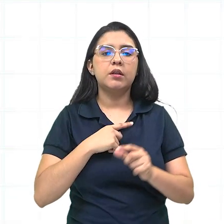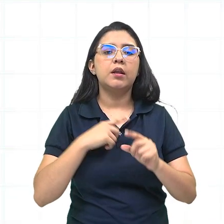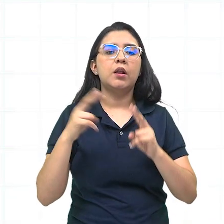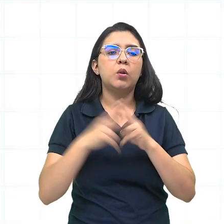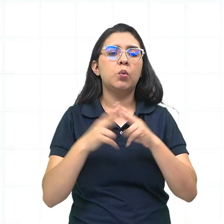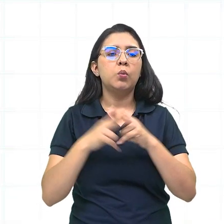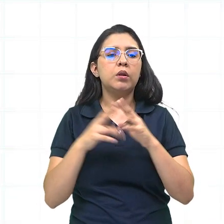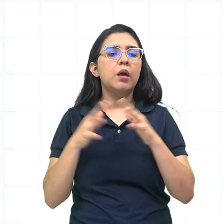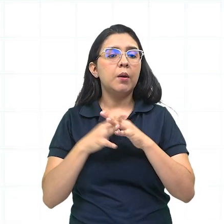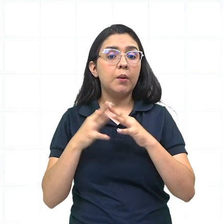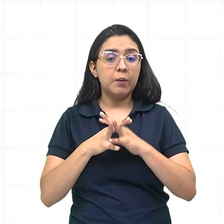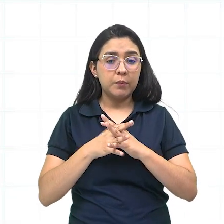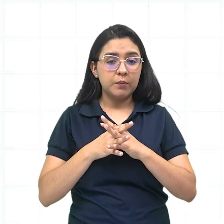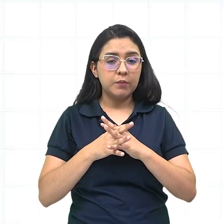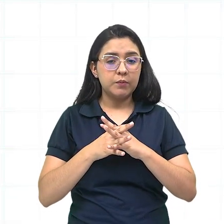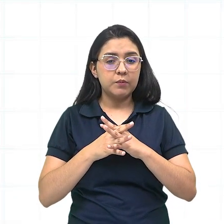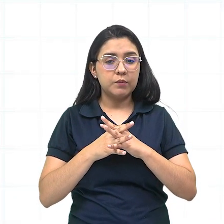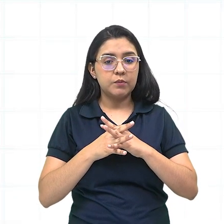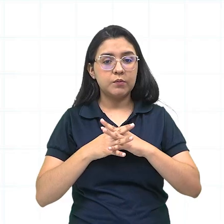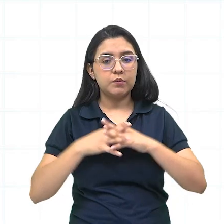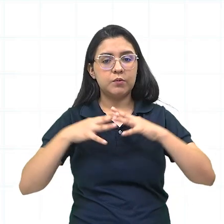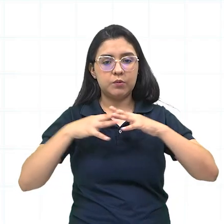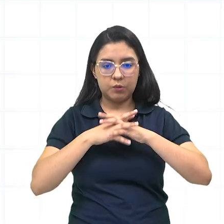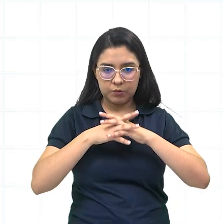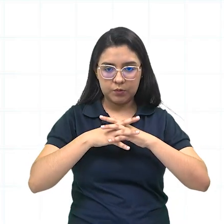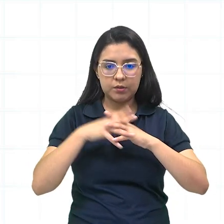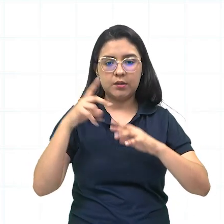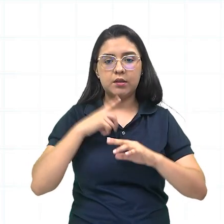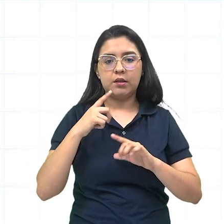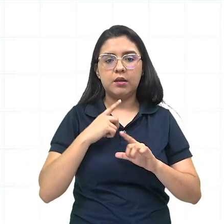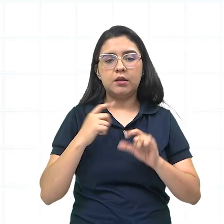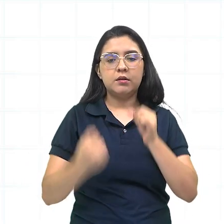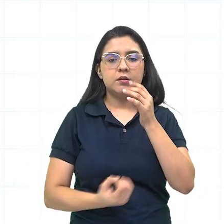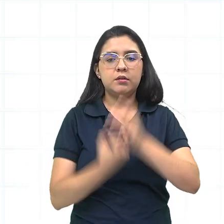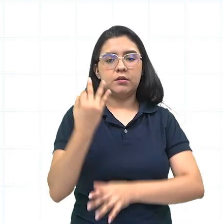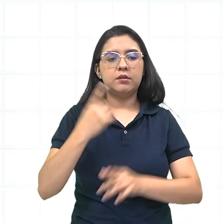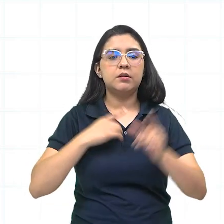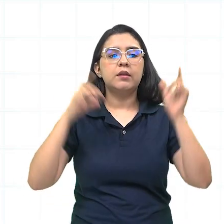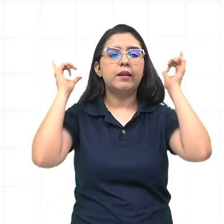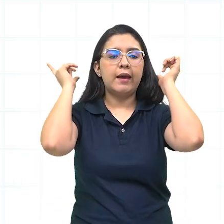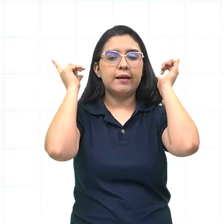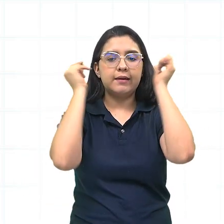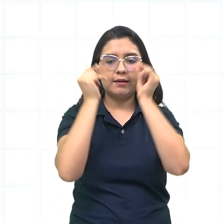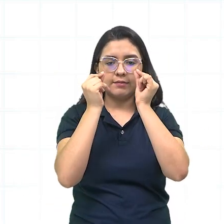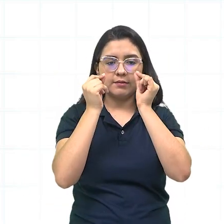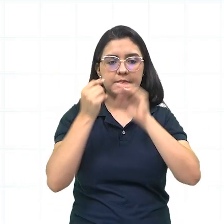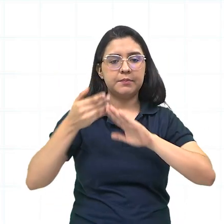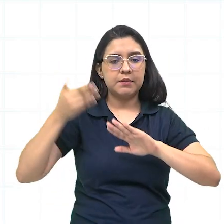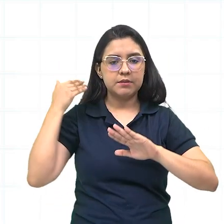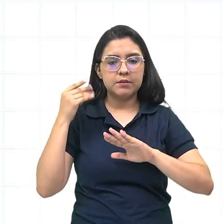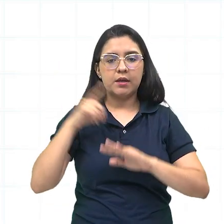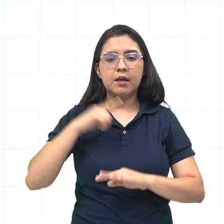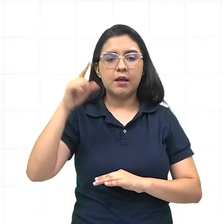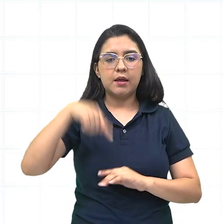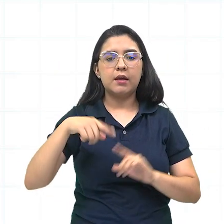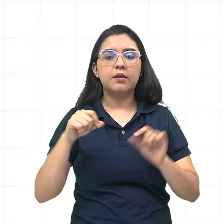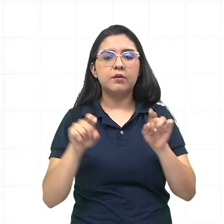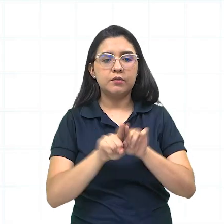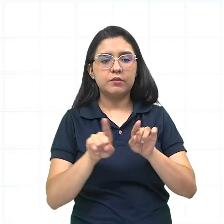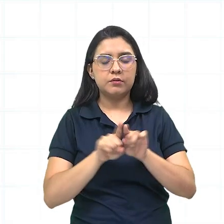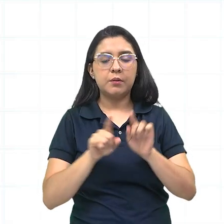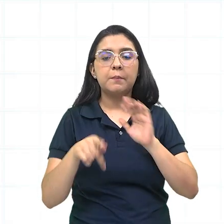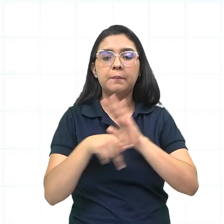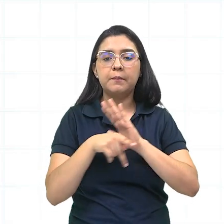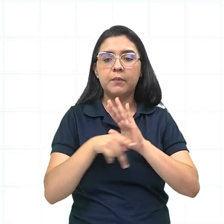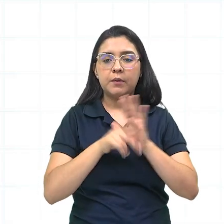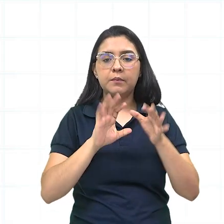greco-romana, nós vamos ver que ela tem suas origens na Grécia Antiga e era uma das disciplinas dos